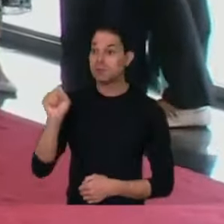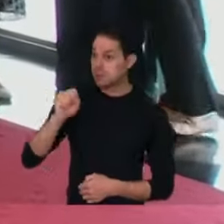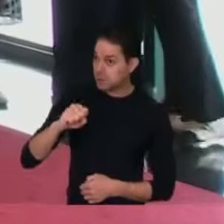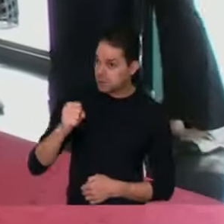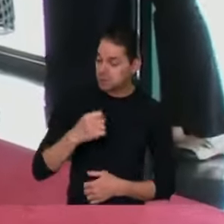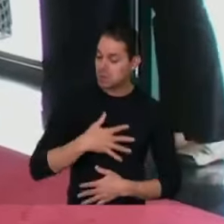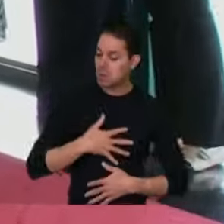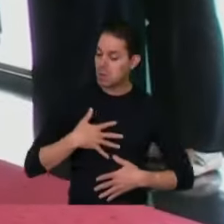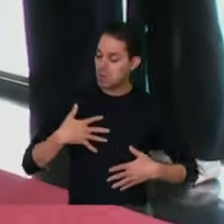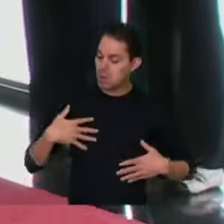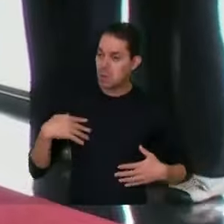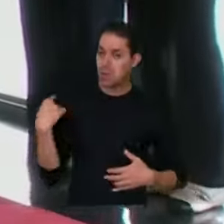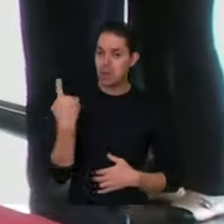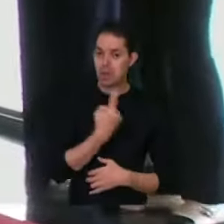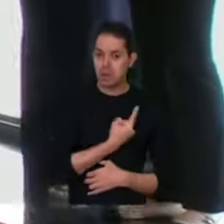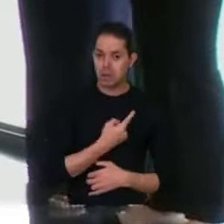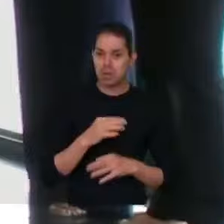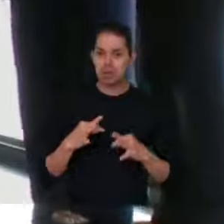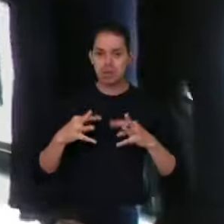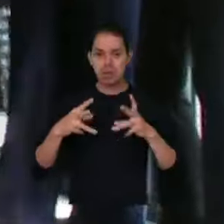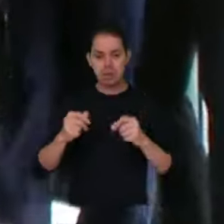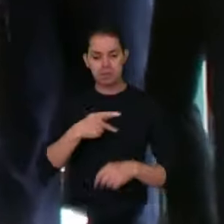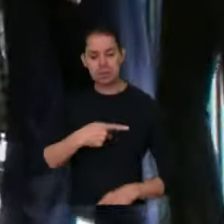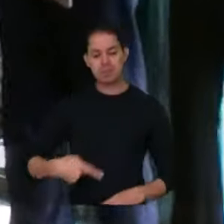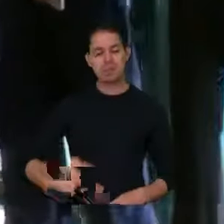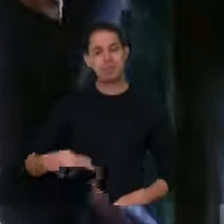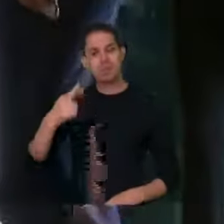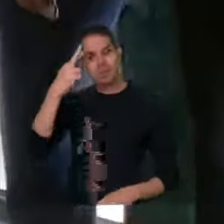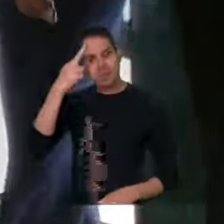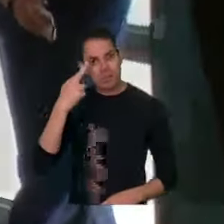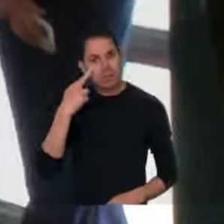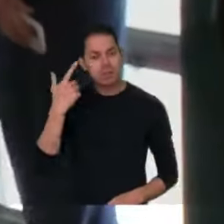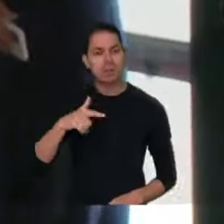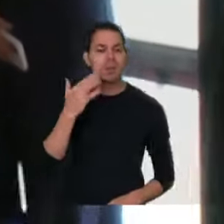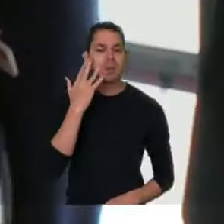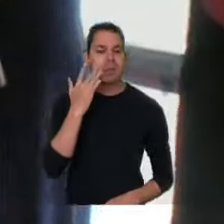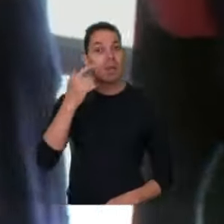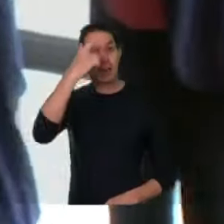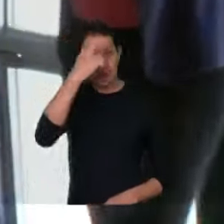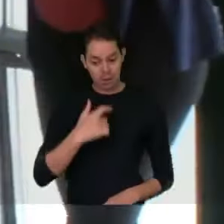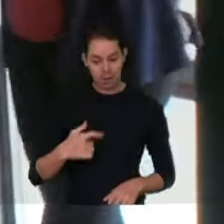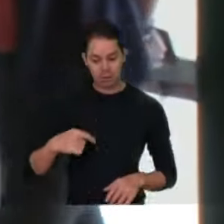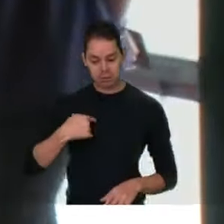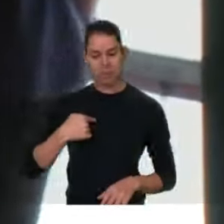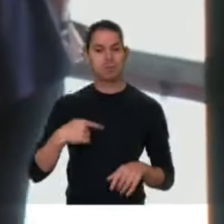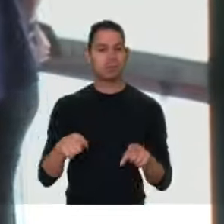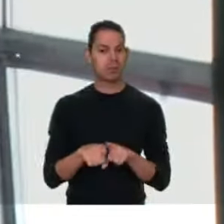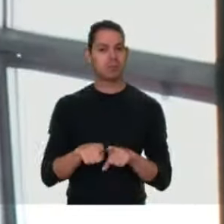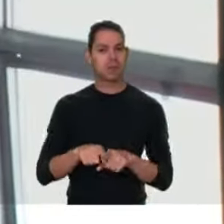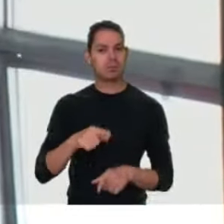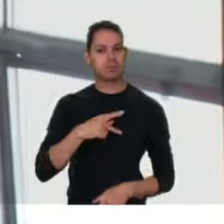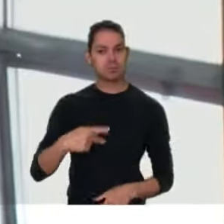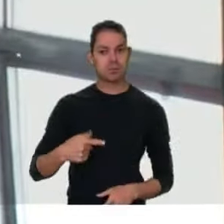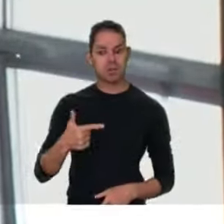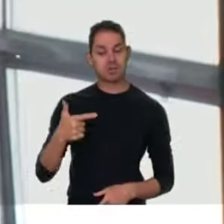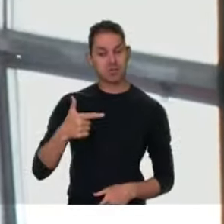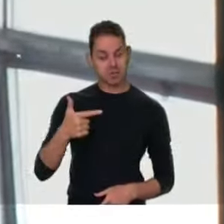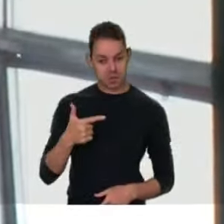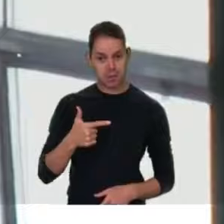congressistas para nós tanto o Presidente Rodrigo Pacheco Presidente Artur Lira eu próprio condição de vice-presidente poder dar as